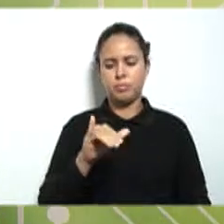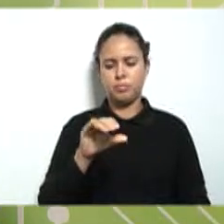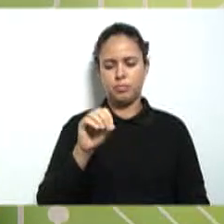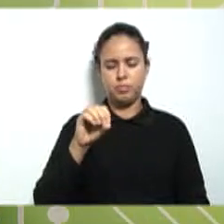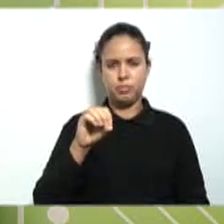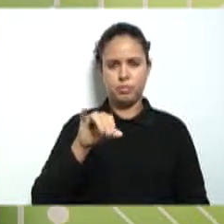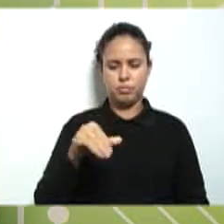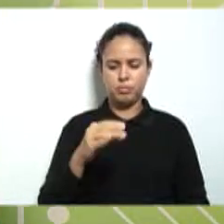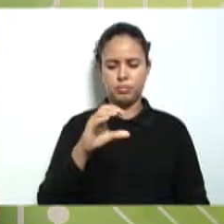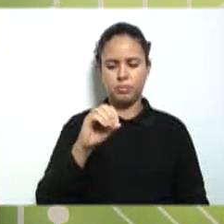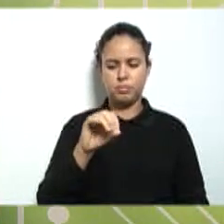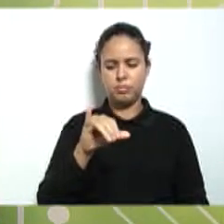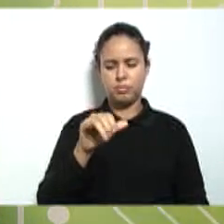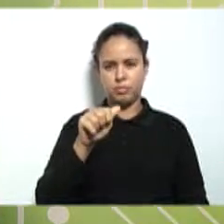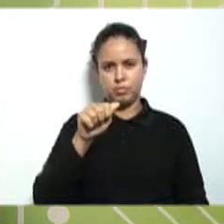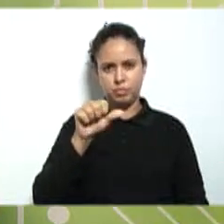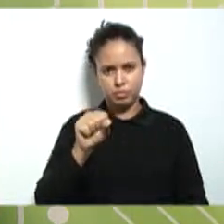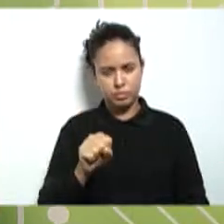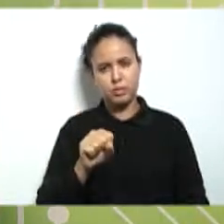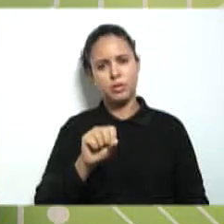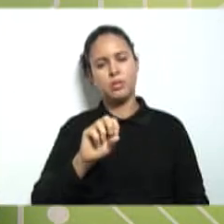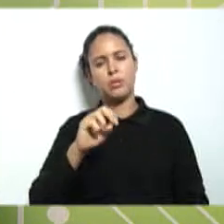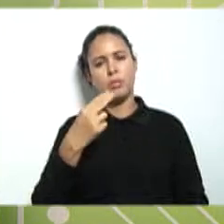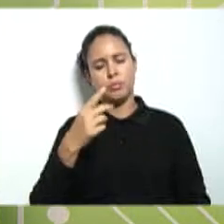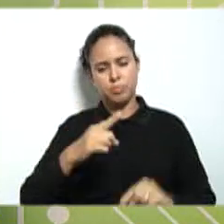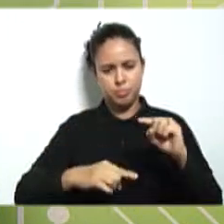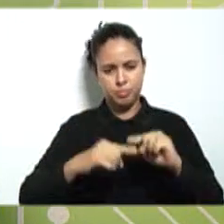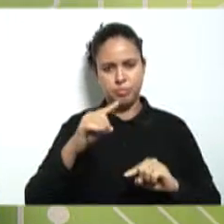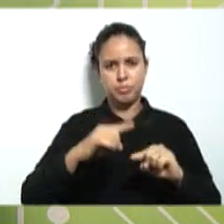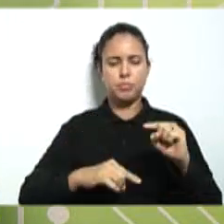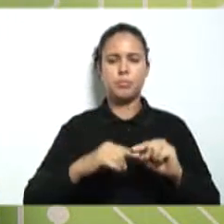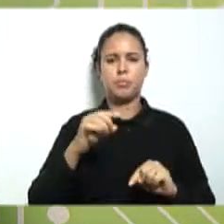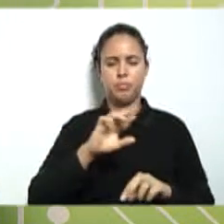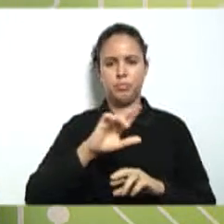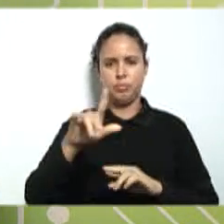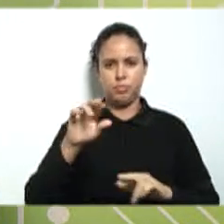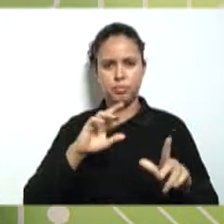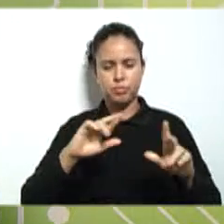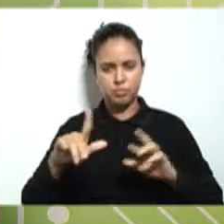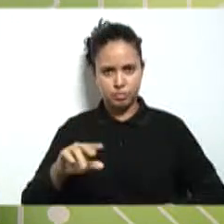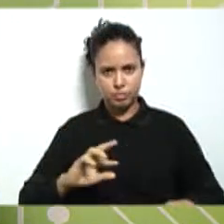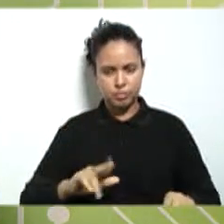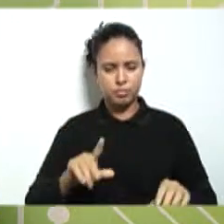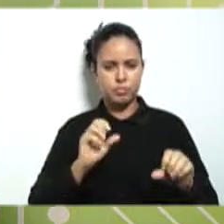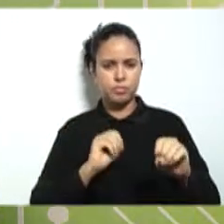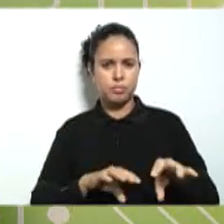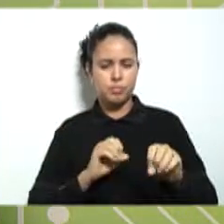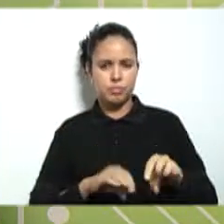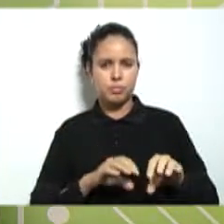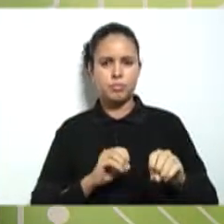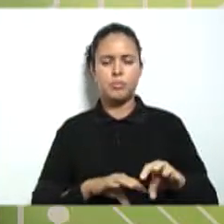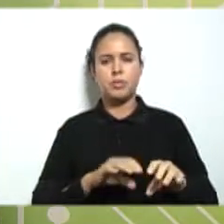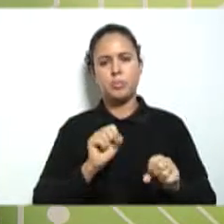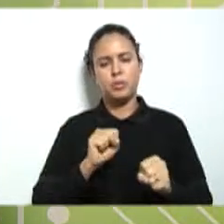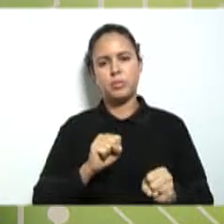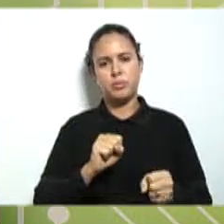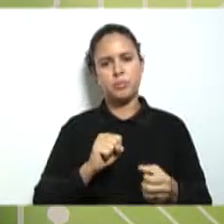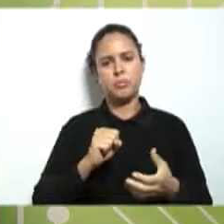ou como fazer novos produtos também diferentes dos indígenas. Por exemplo, pode contratar indígenas para ensinar a fazer